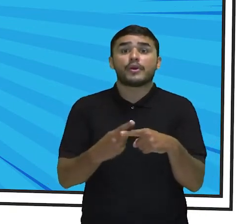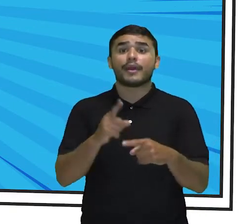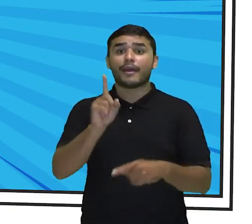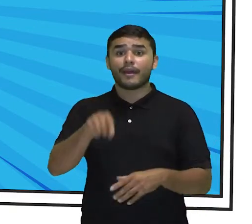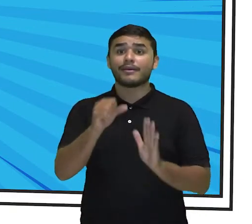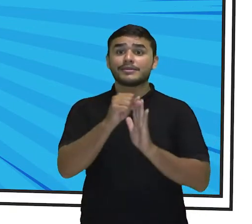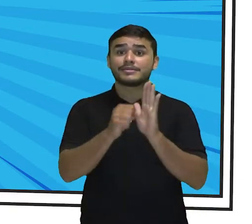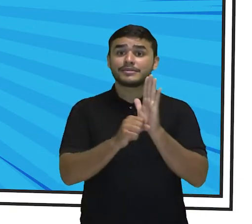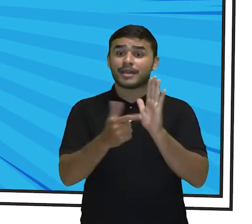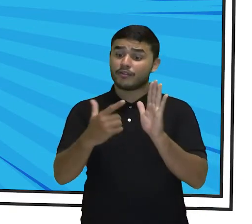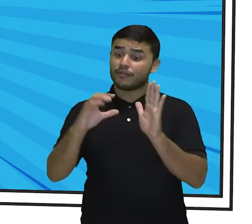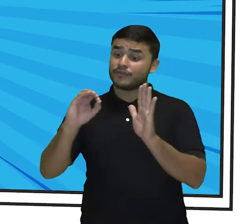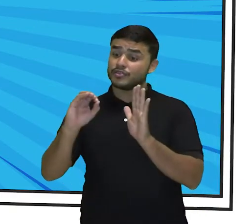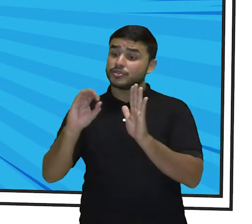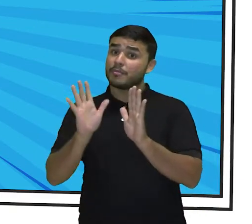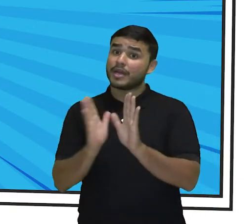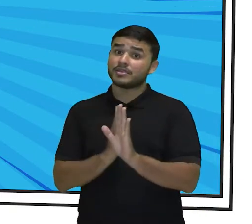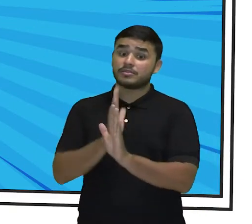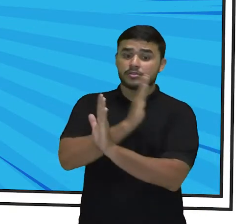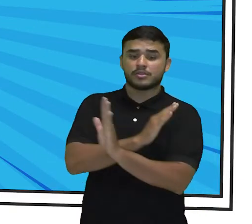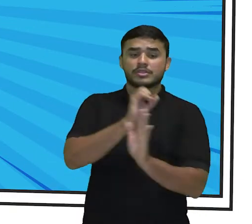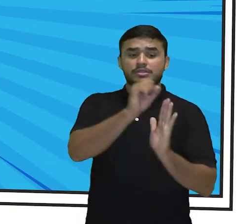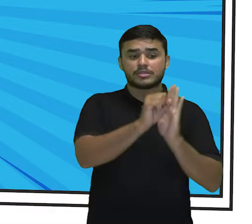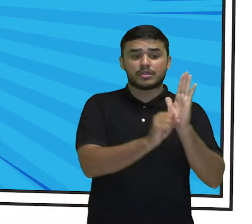econômica iniciados no século XIX.